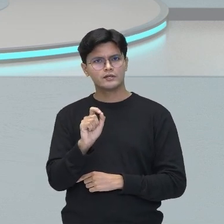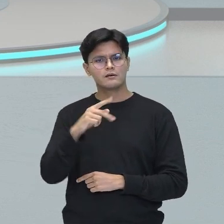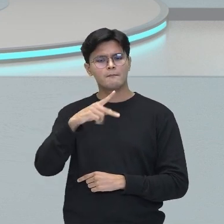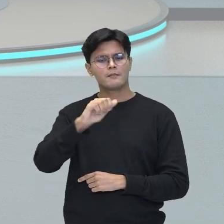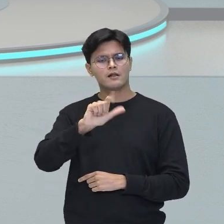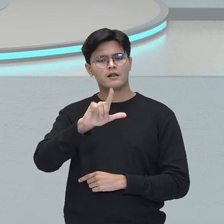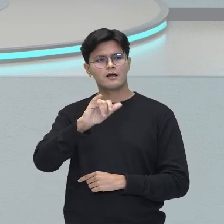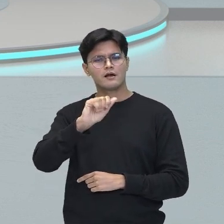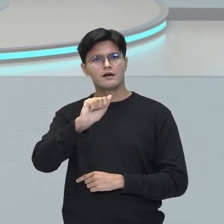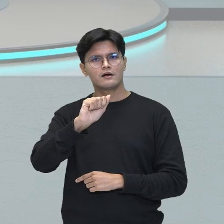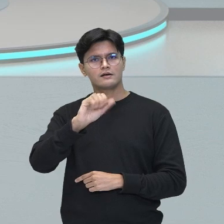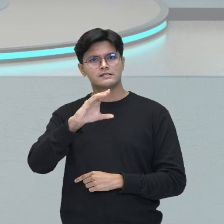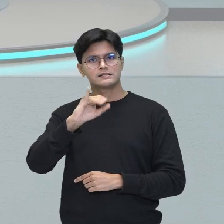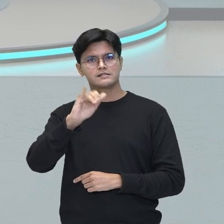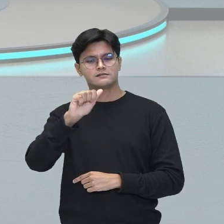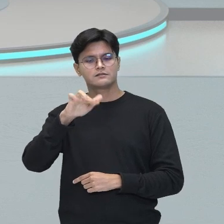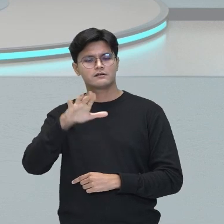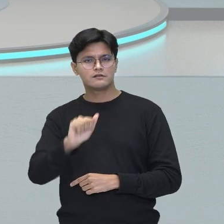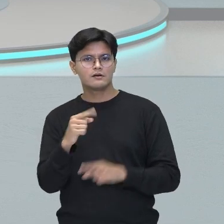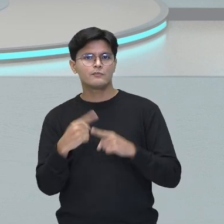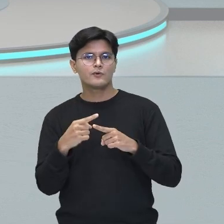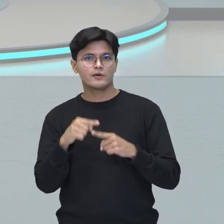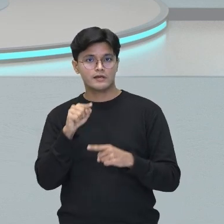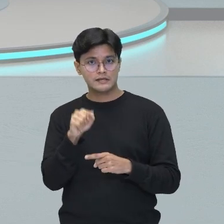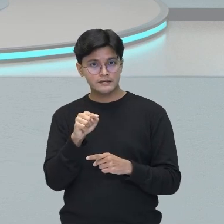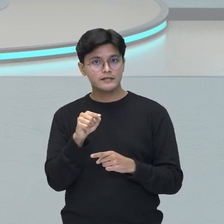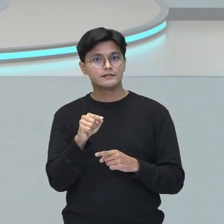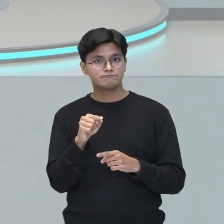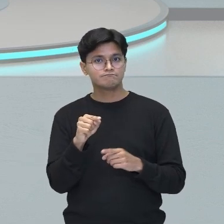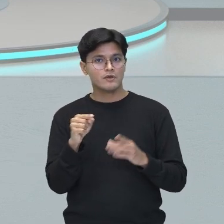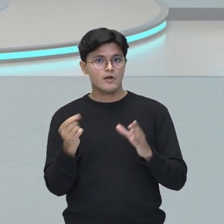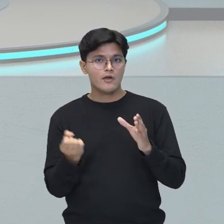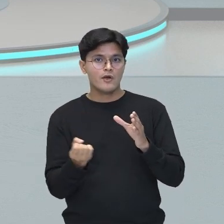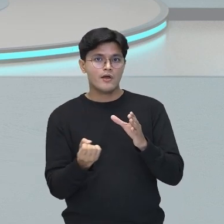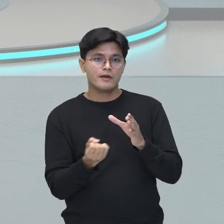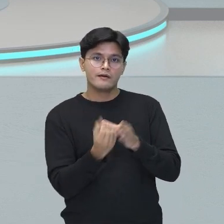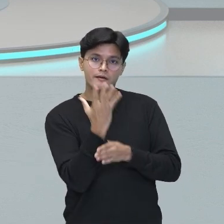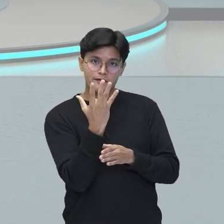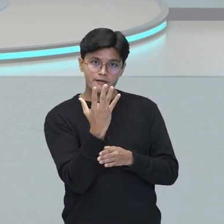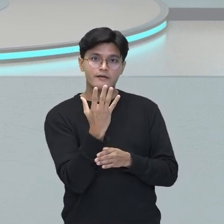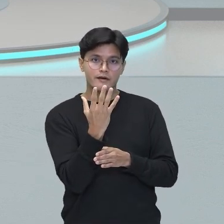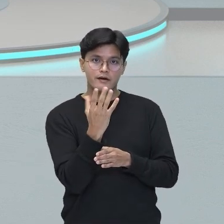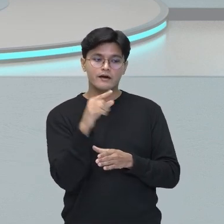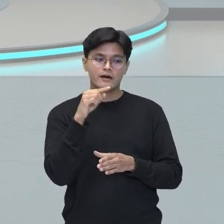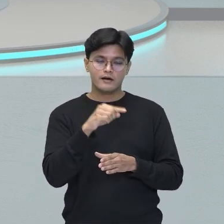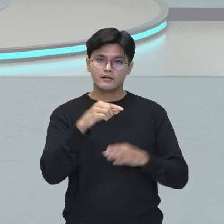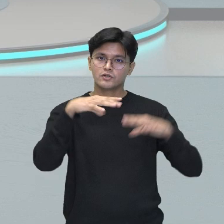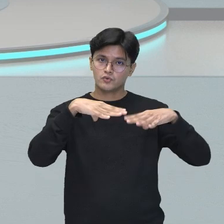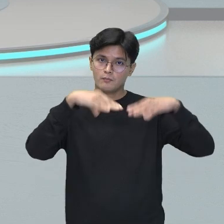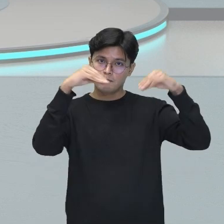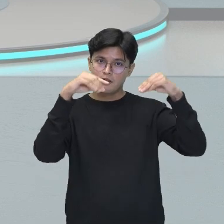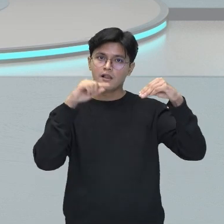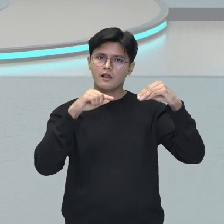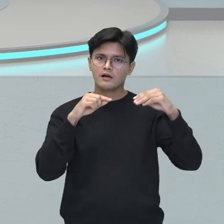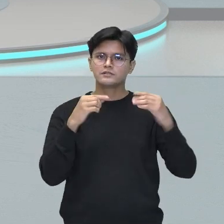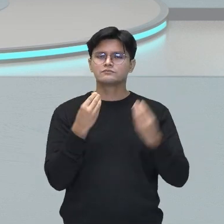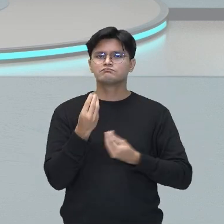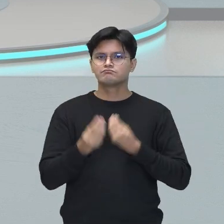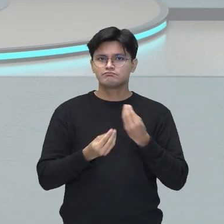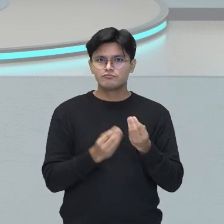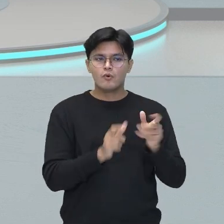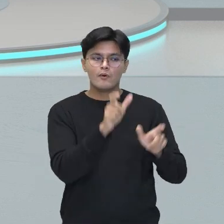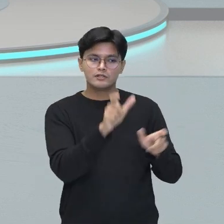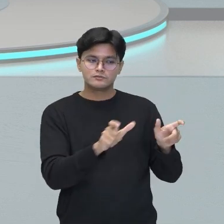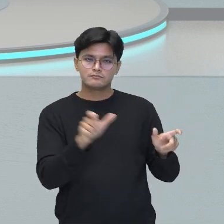isso porque essas poesias eram criadas no palácio como entretenimento né das